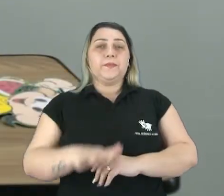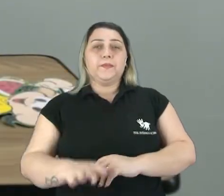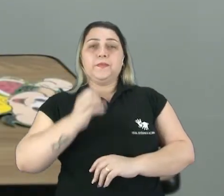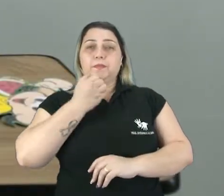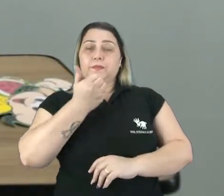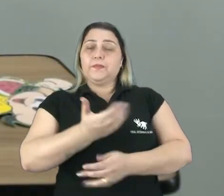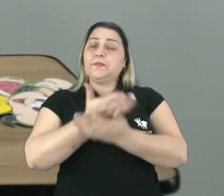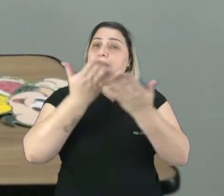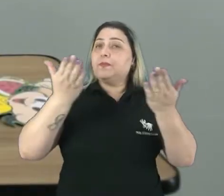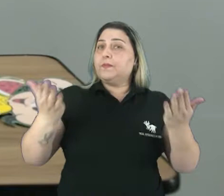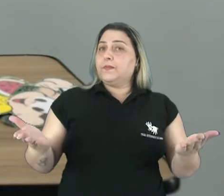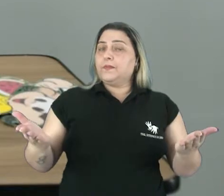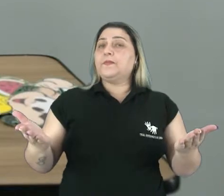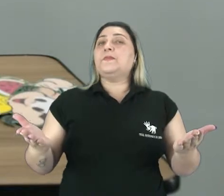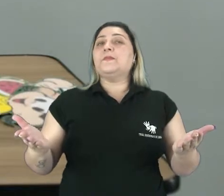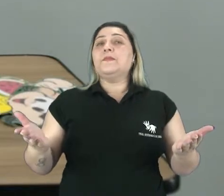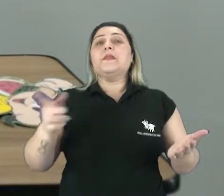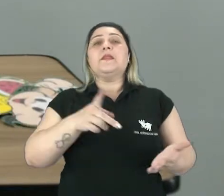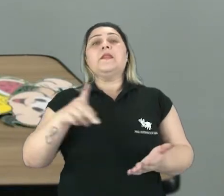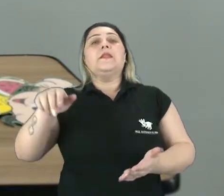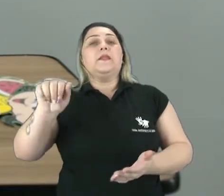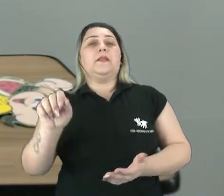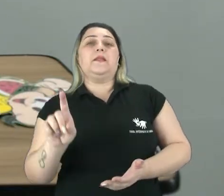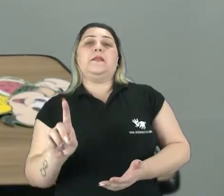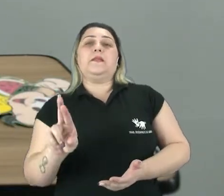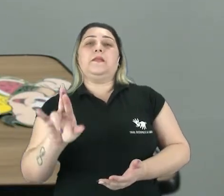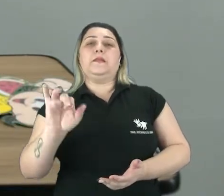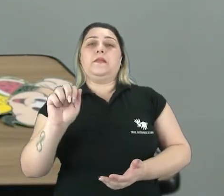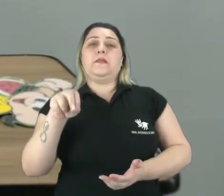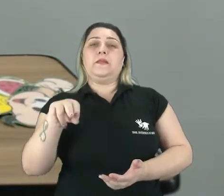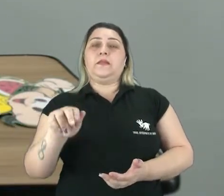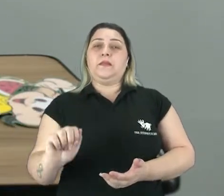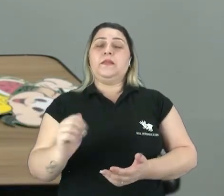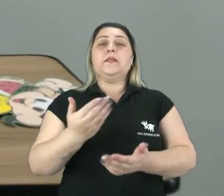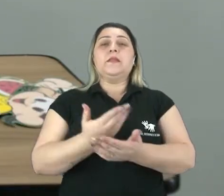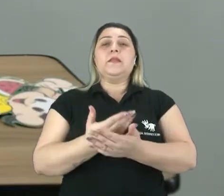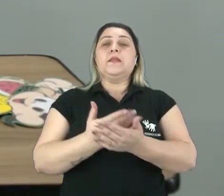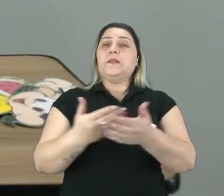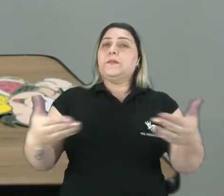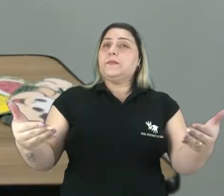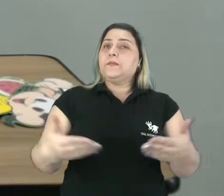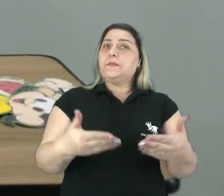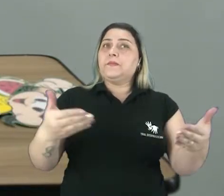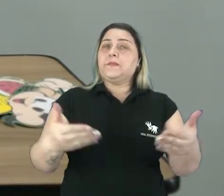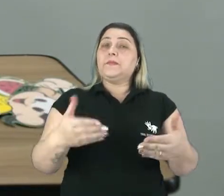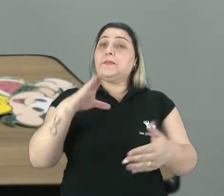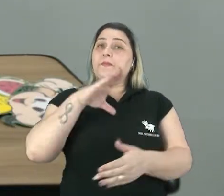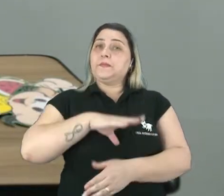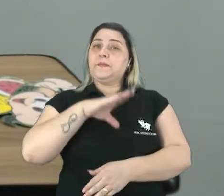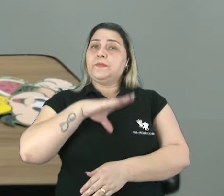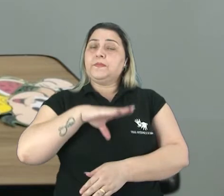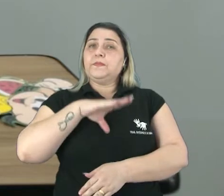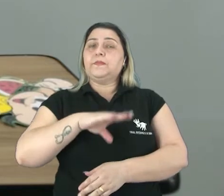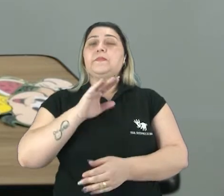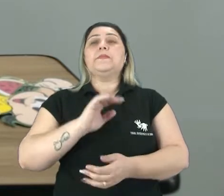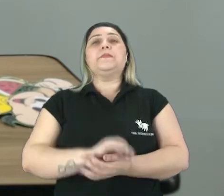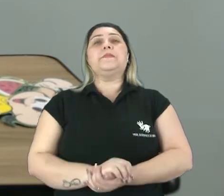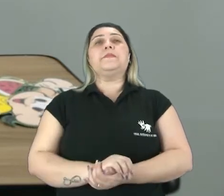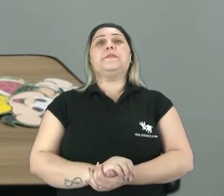Olá, crianças! Tudo bem com vocês? Sou a professora Adriana. Nossa aula de hoje é de língua